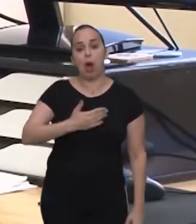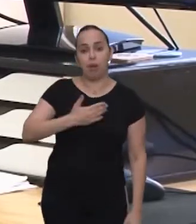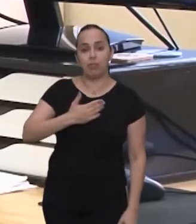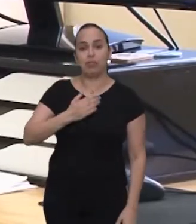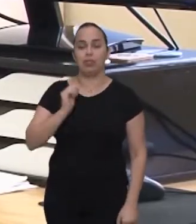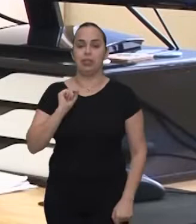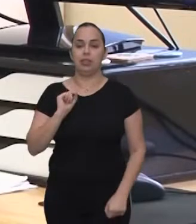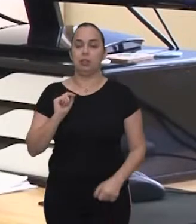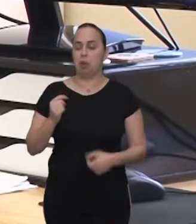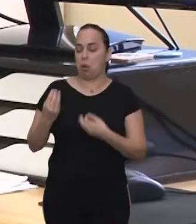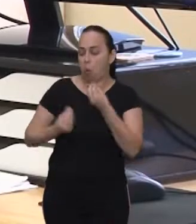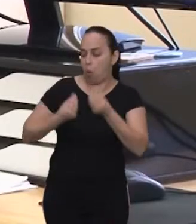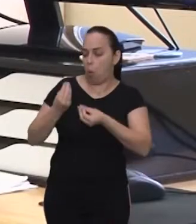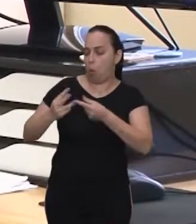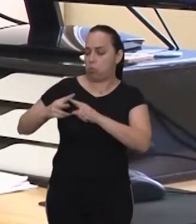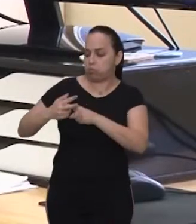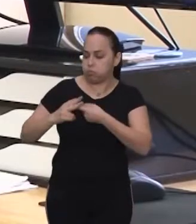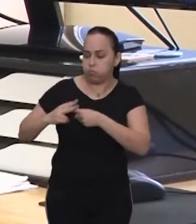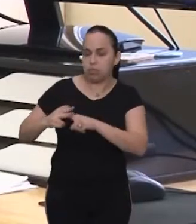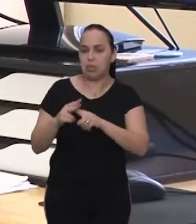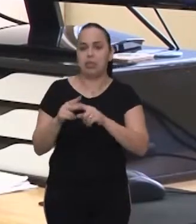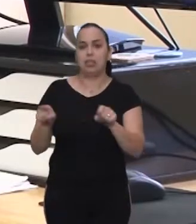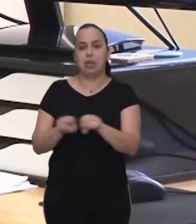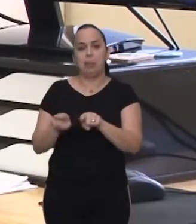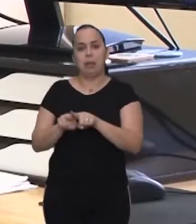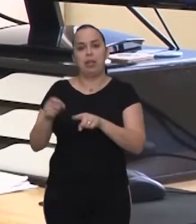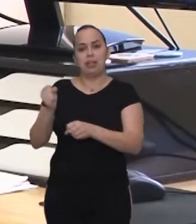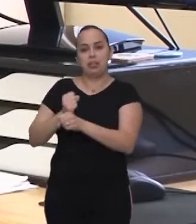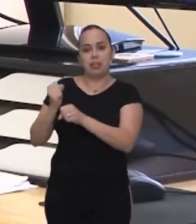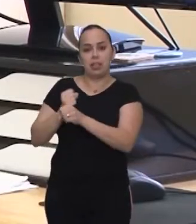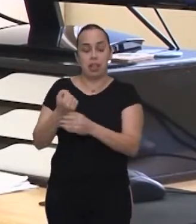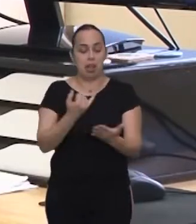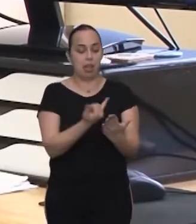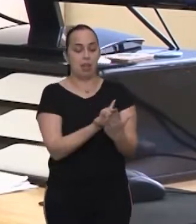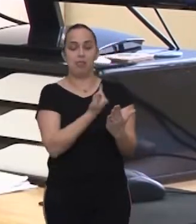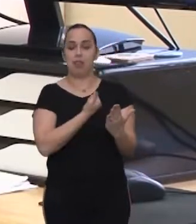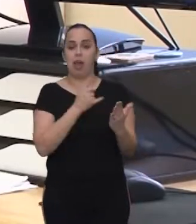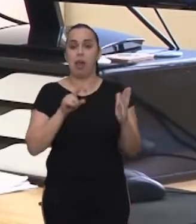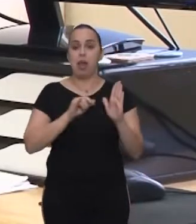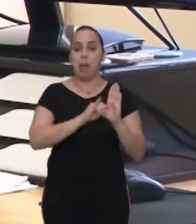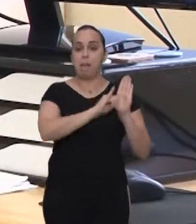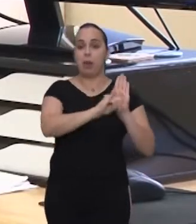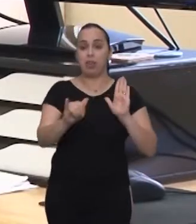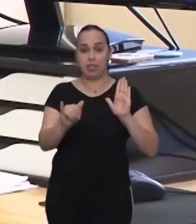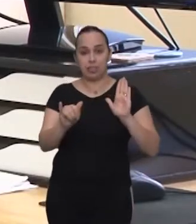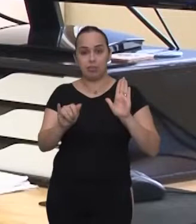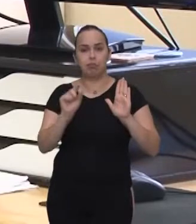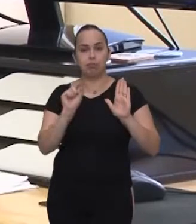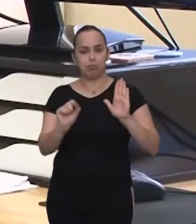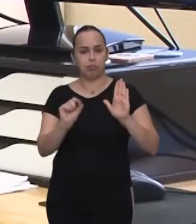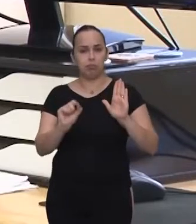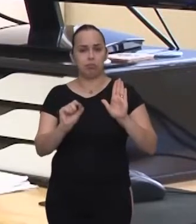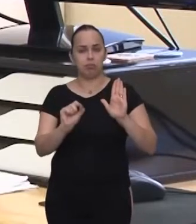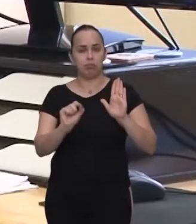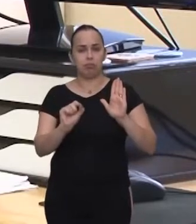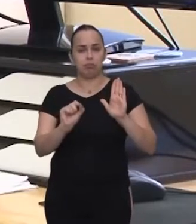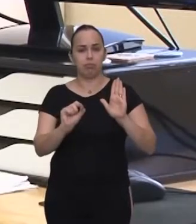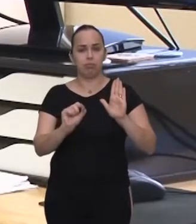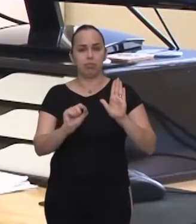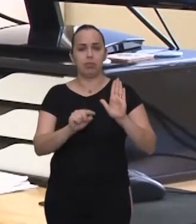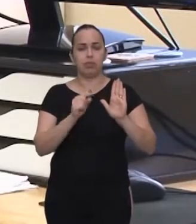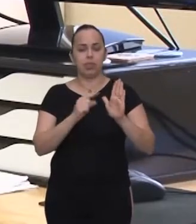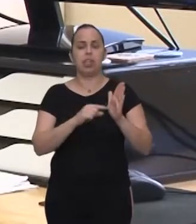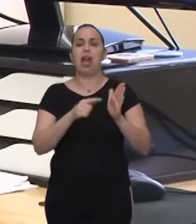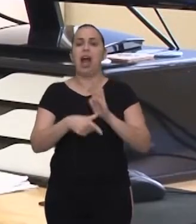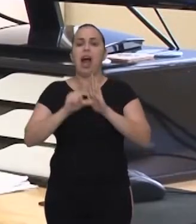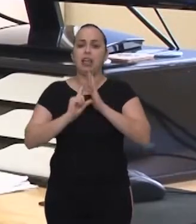ela dá legitimidade para intervenção para construção e dizendo para a sociedade é isso que a licença